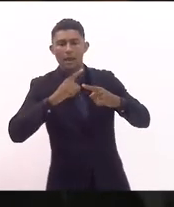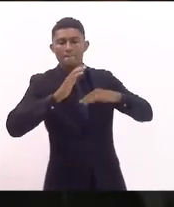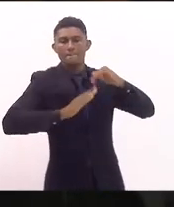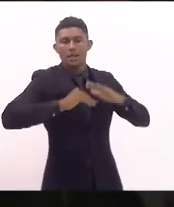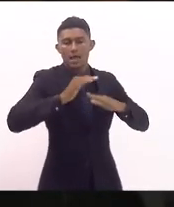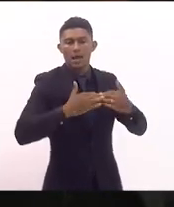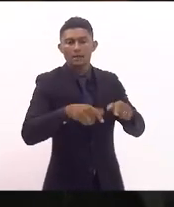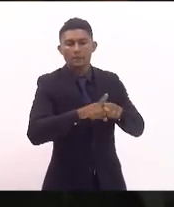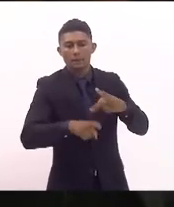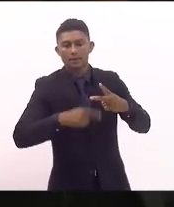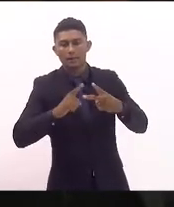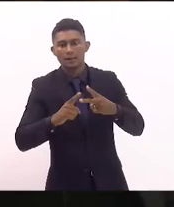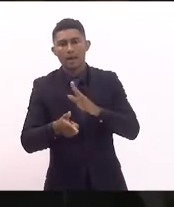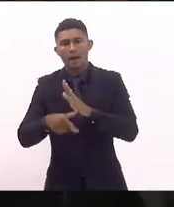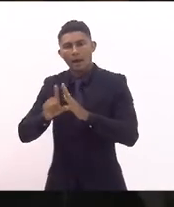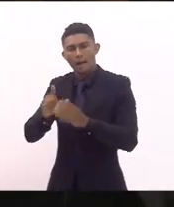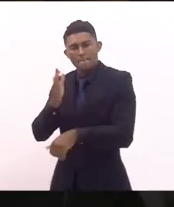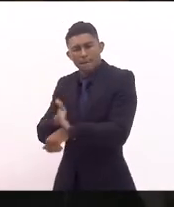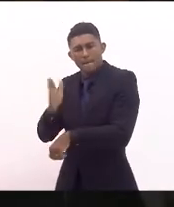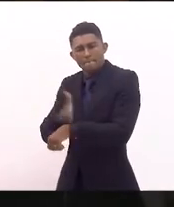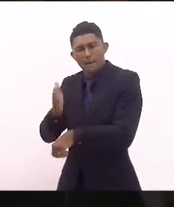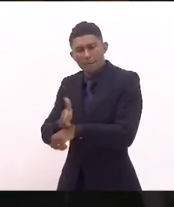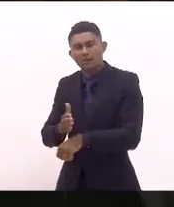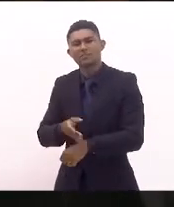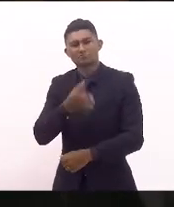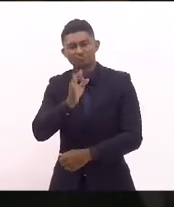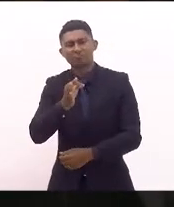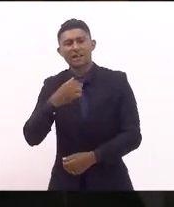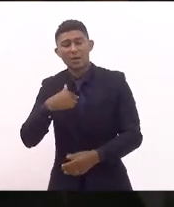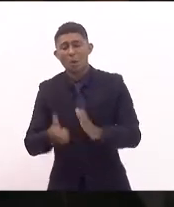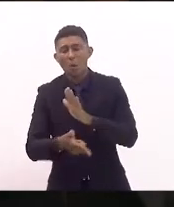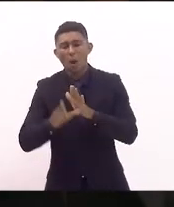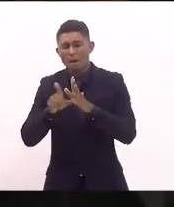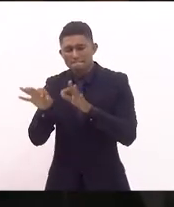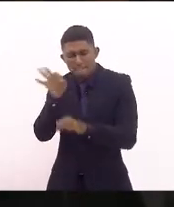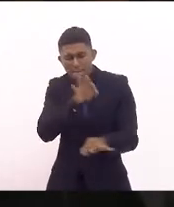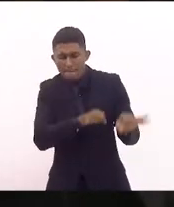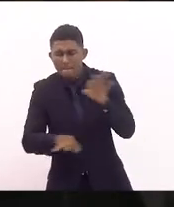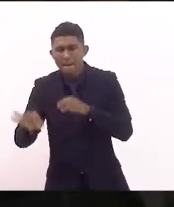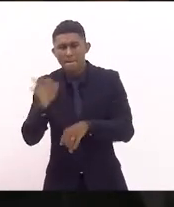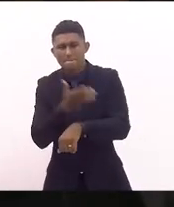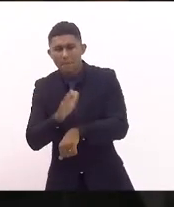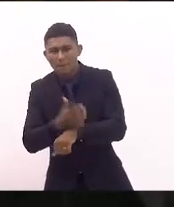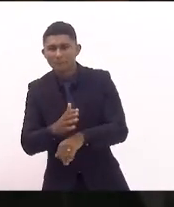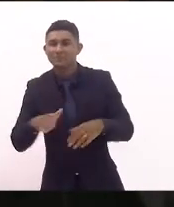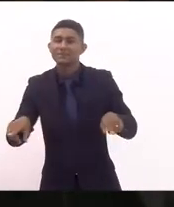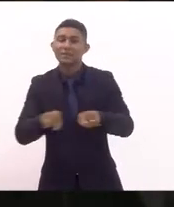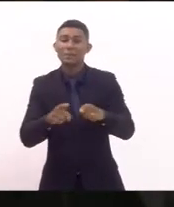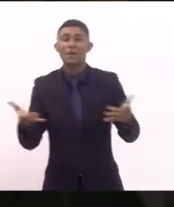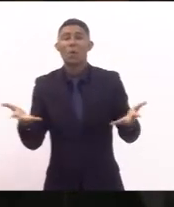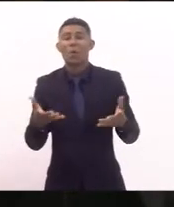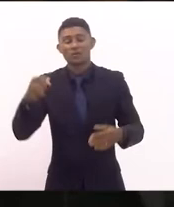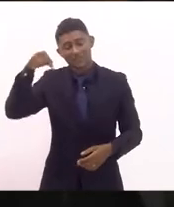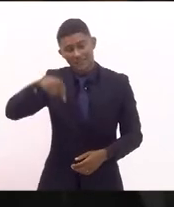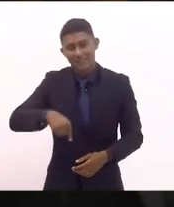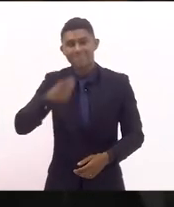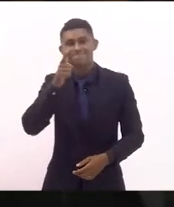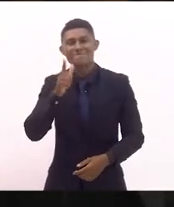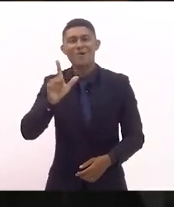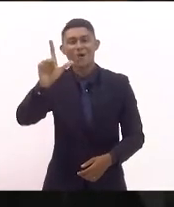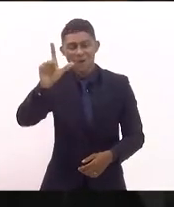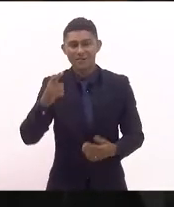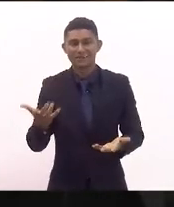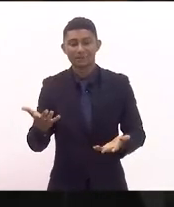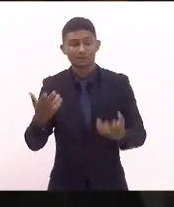e preparação. E eu me preparei, como eu me preparei para que esse dia chegasse. Digo